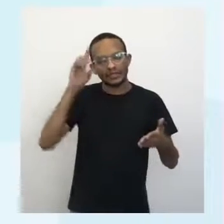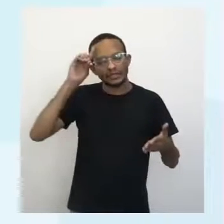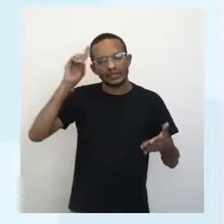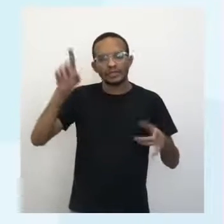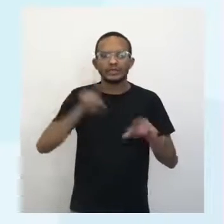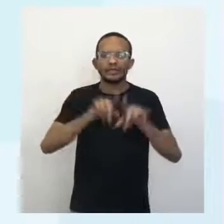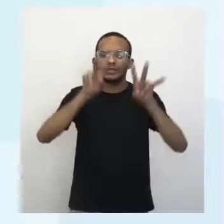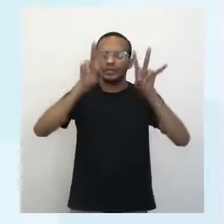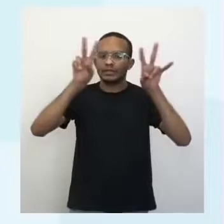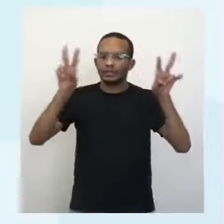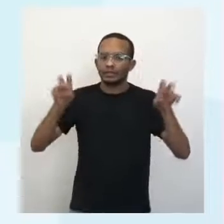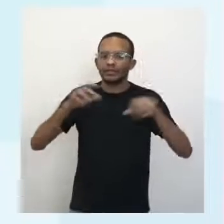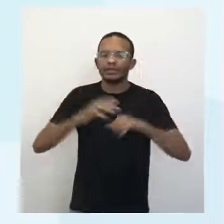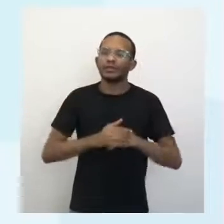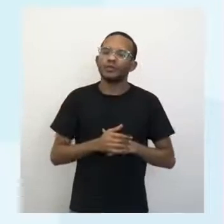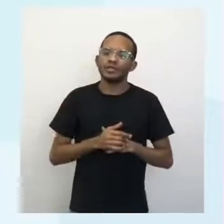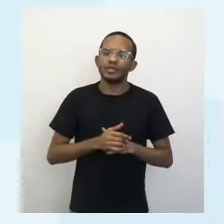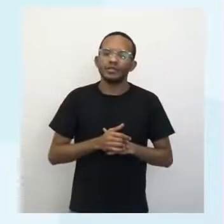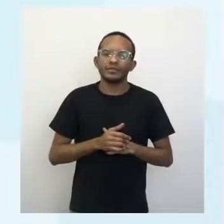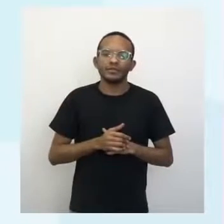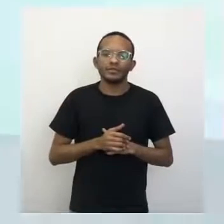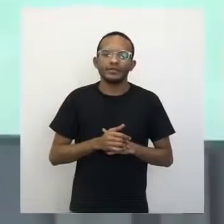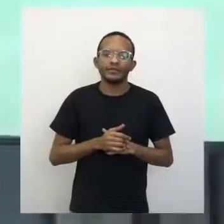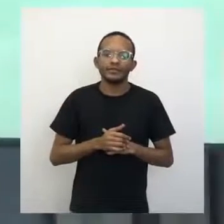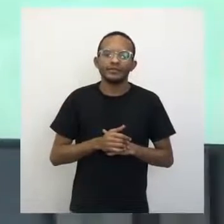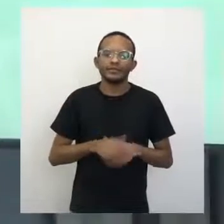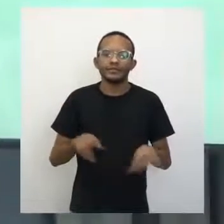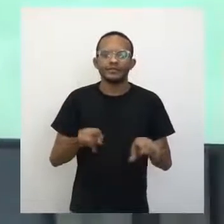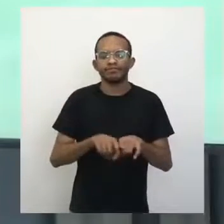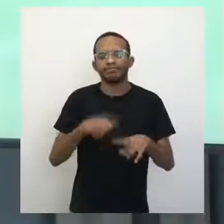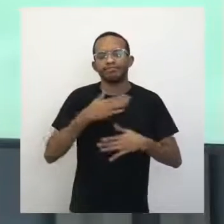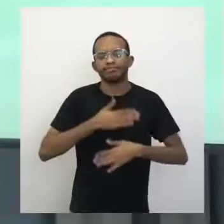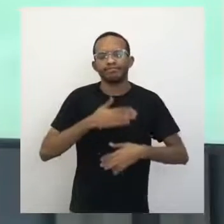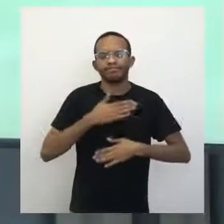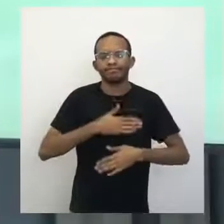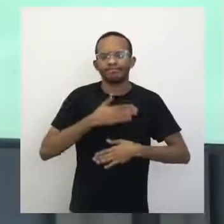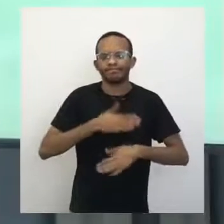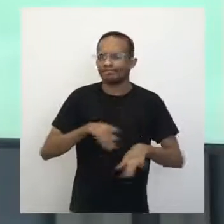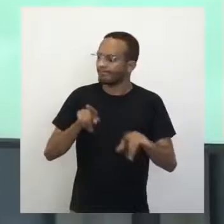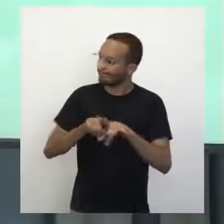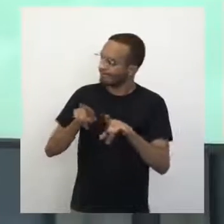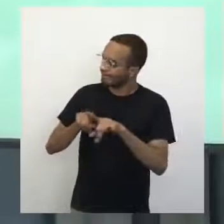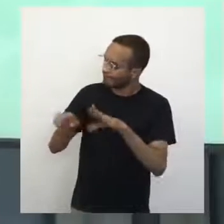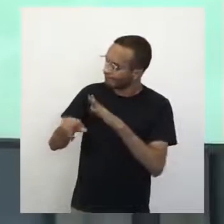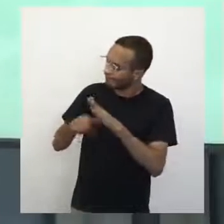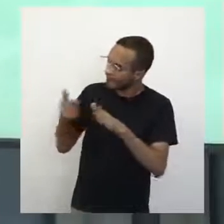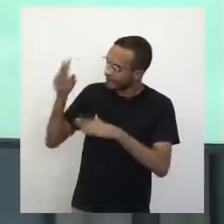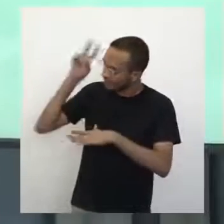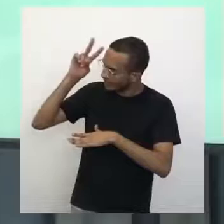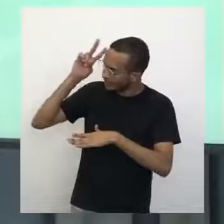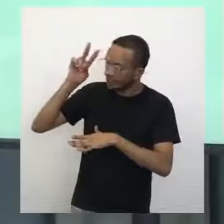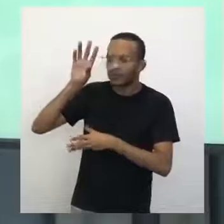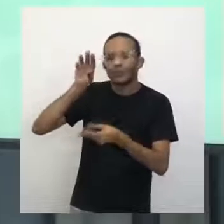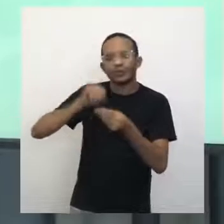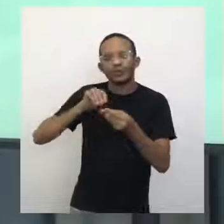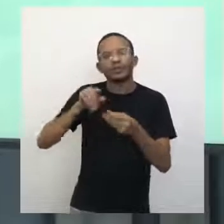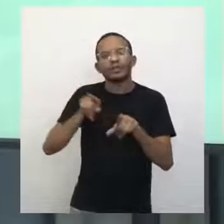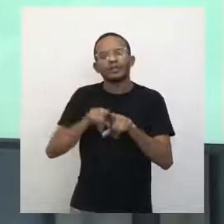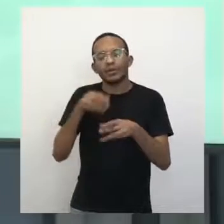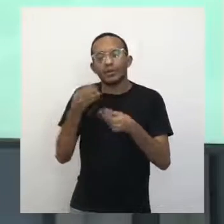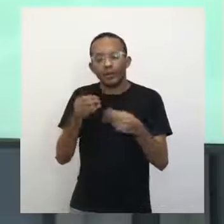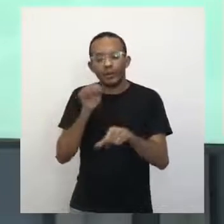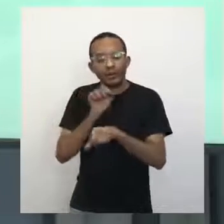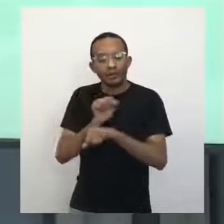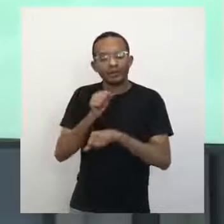e título. Lógico que eu vou tentar fazer de uma forma bem tranquila isso aí. Primeiro vamos dar uma recapitulada de onde a gente parou na